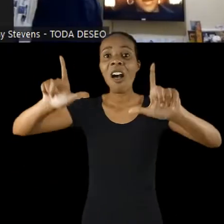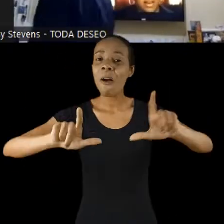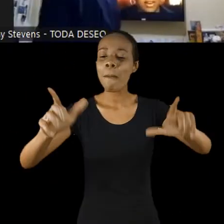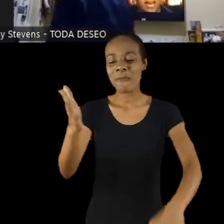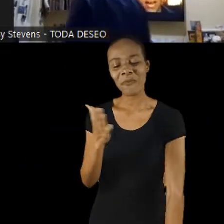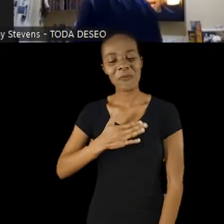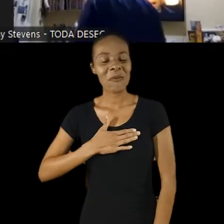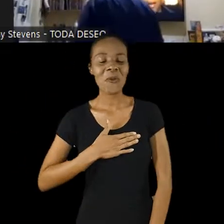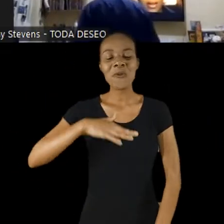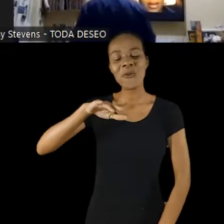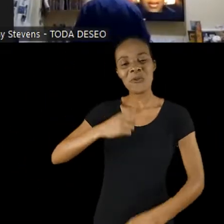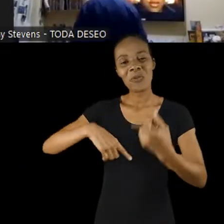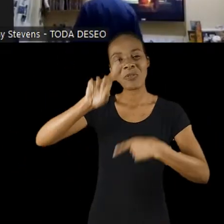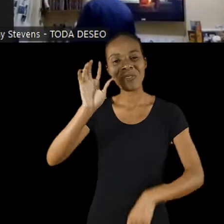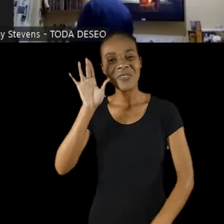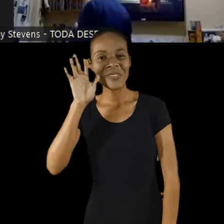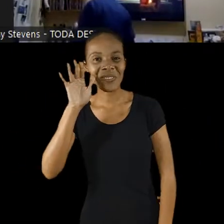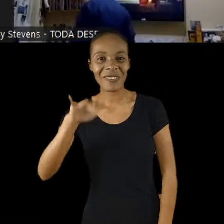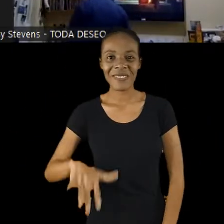Liga a TV e assiste meu sucesso.